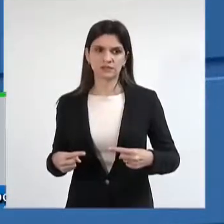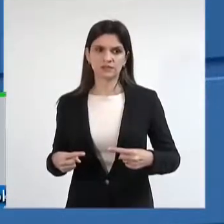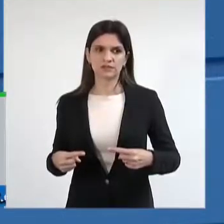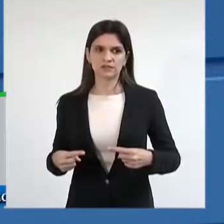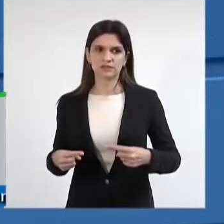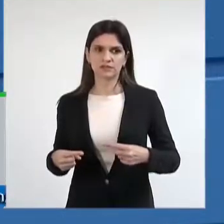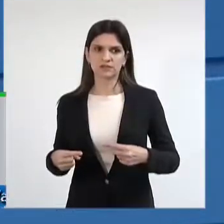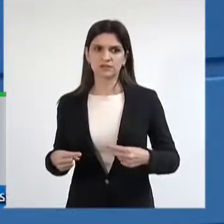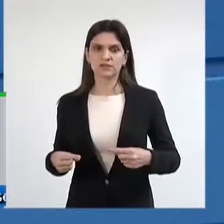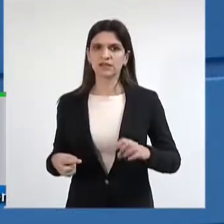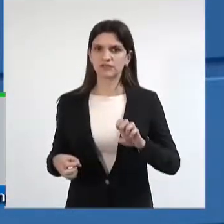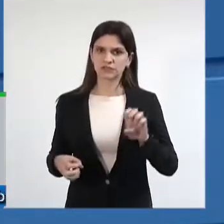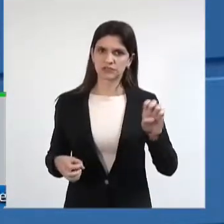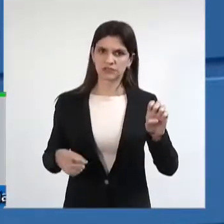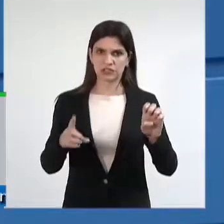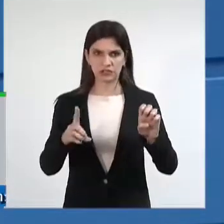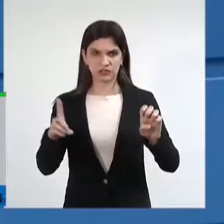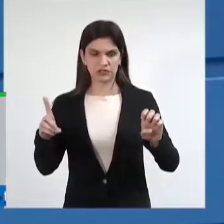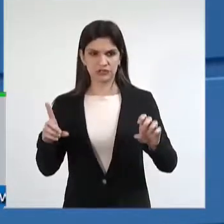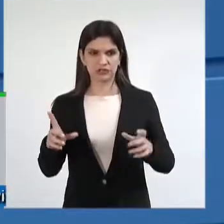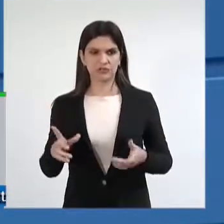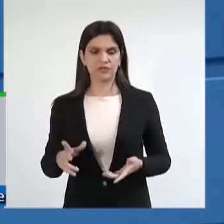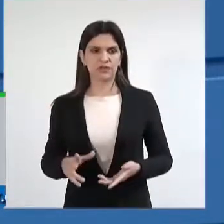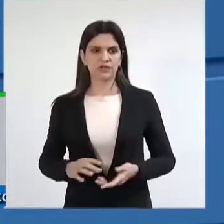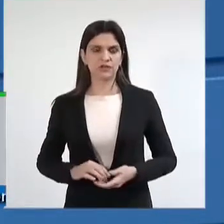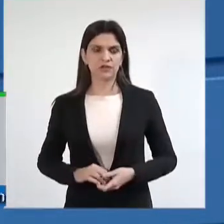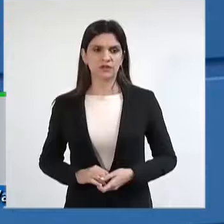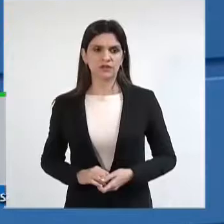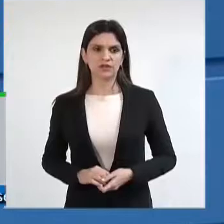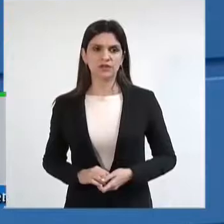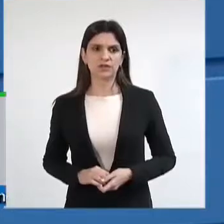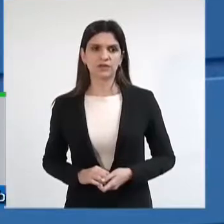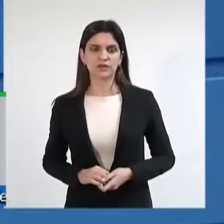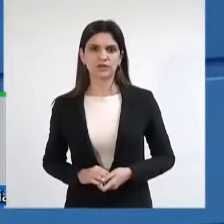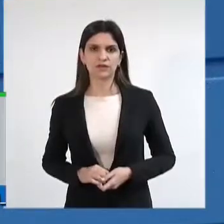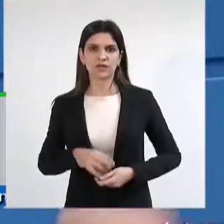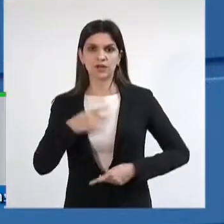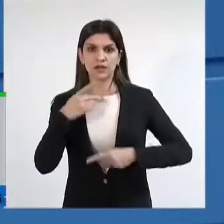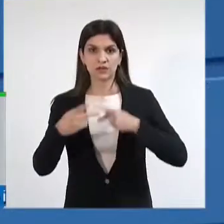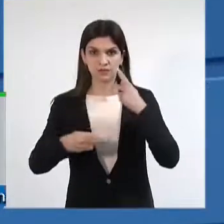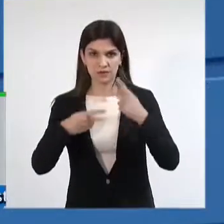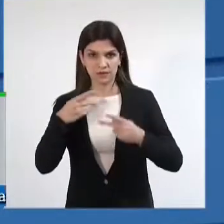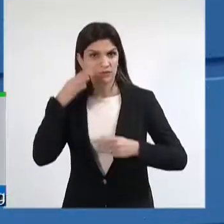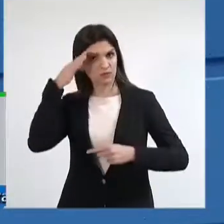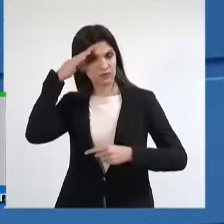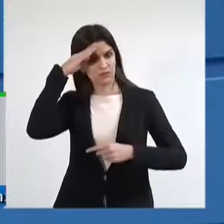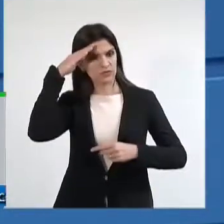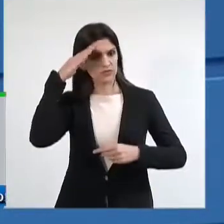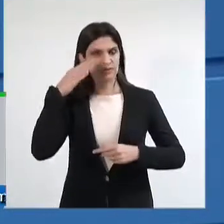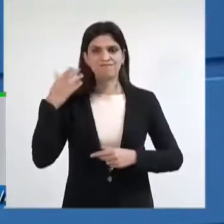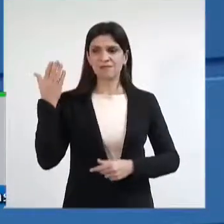pessoas, como saiu da boca do presidente Bolsonaro. Porque no passado, tudo que os alunos